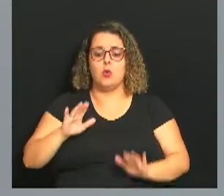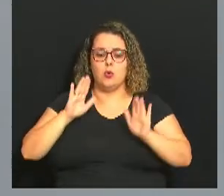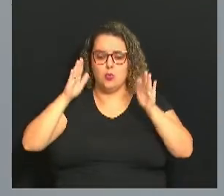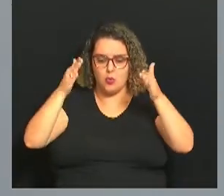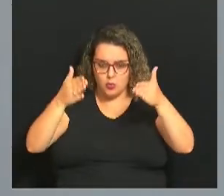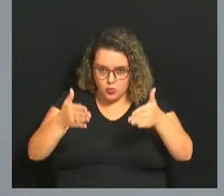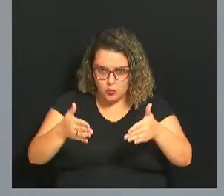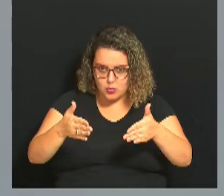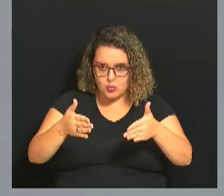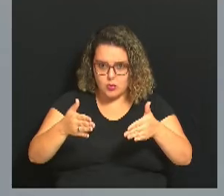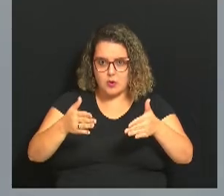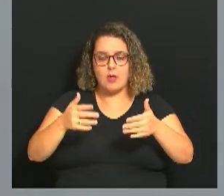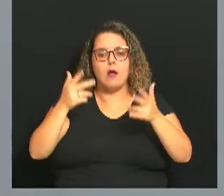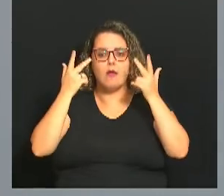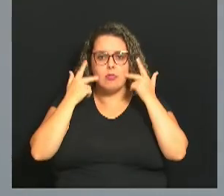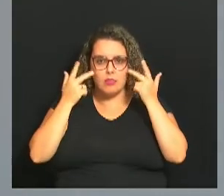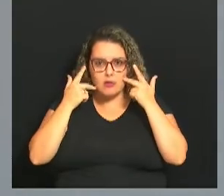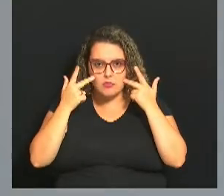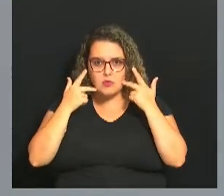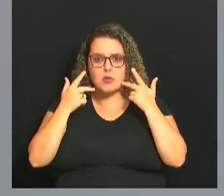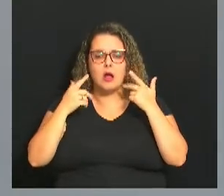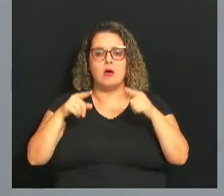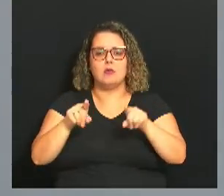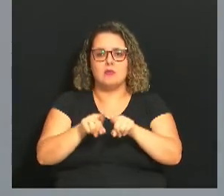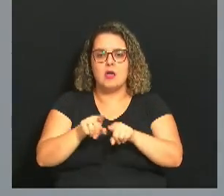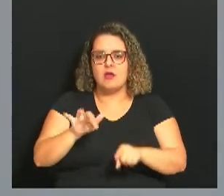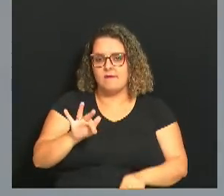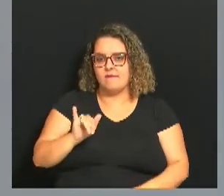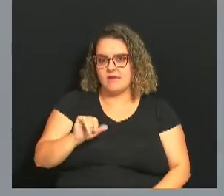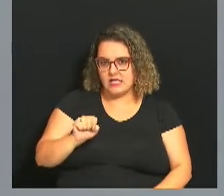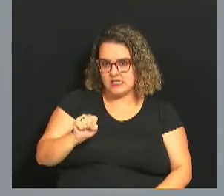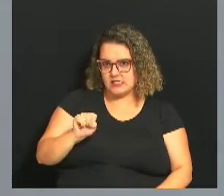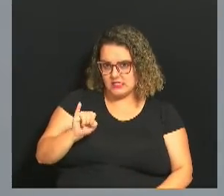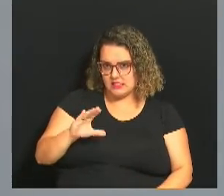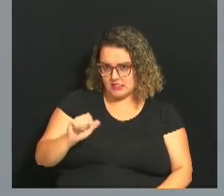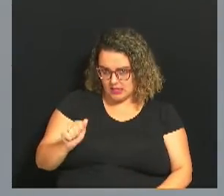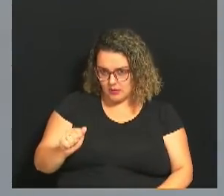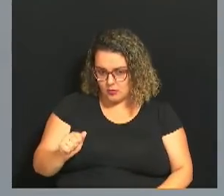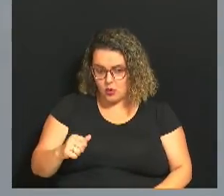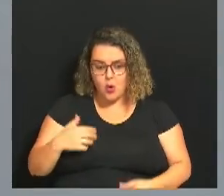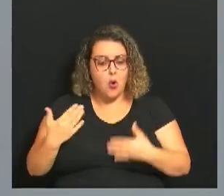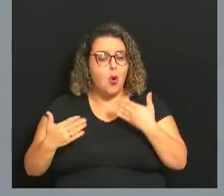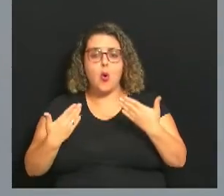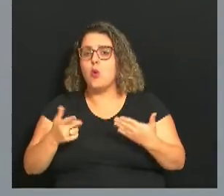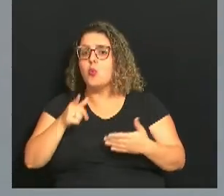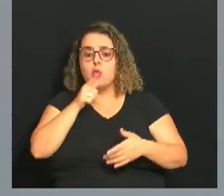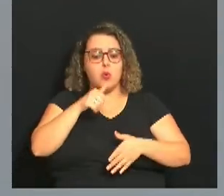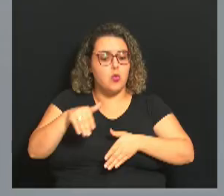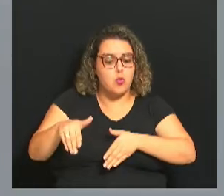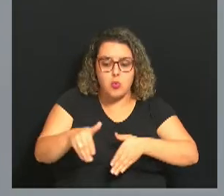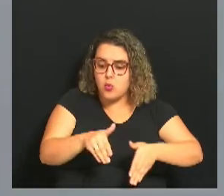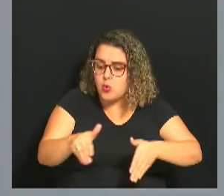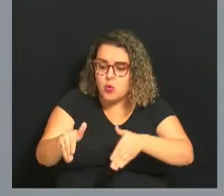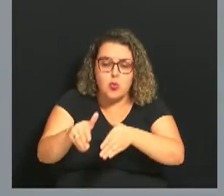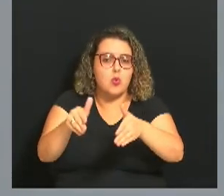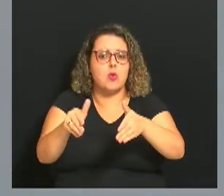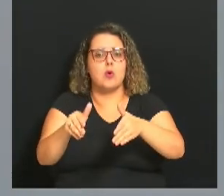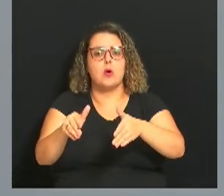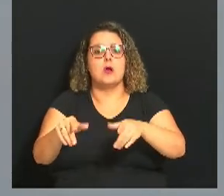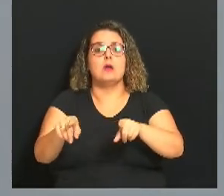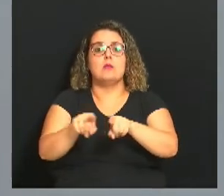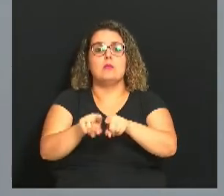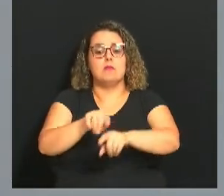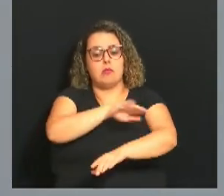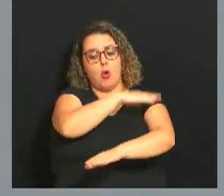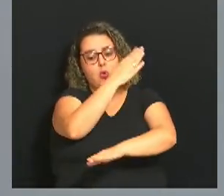dinâmica físico-natural, entender como funcionam os processos de circulação de água no rio, na encosta, no solo, né?